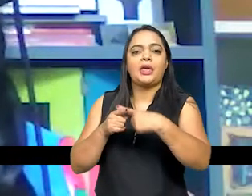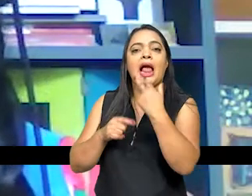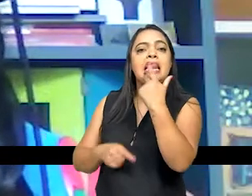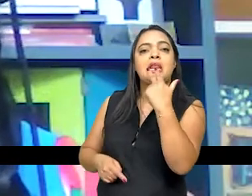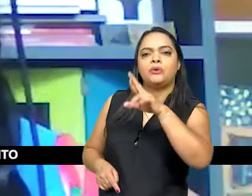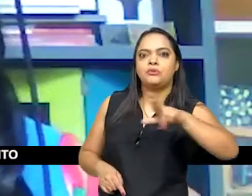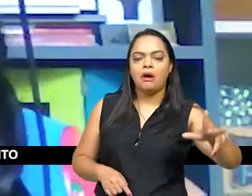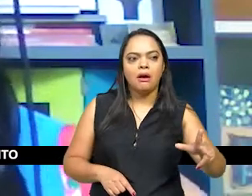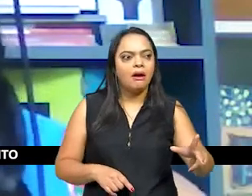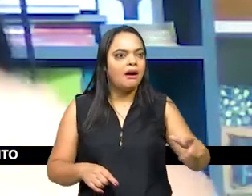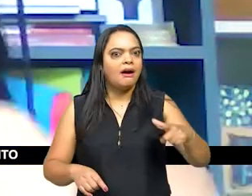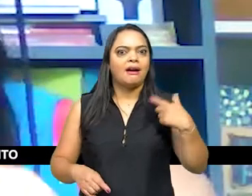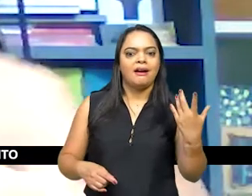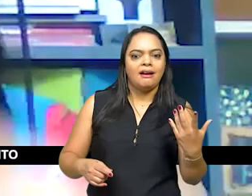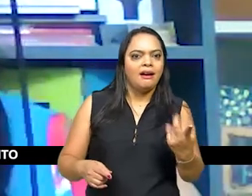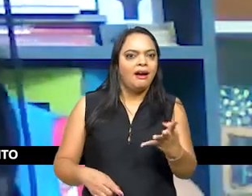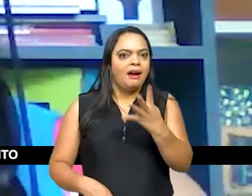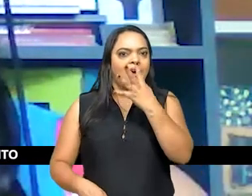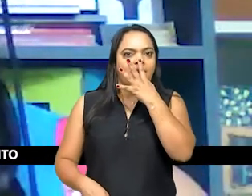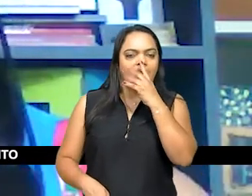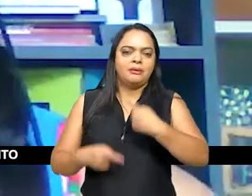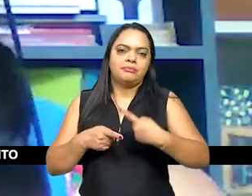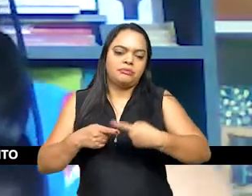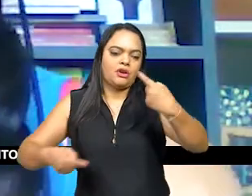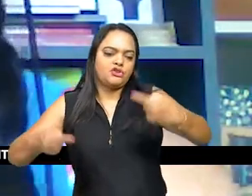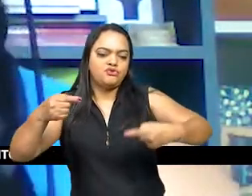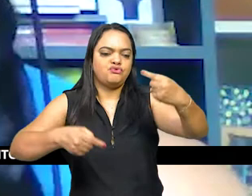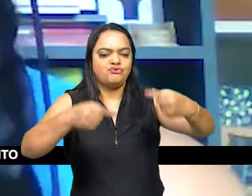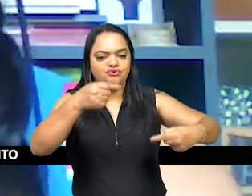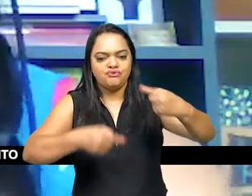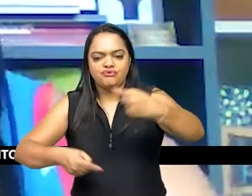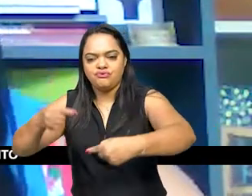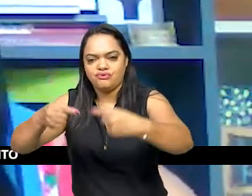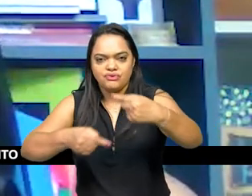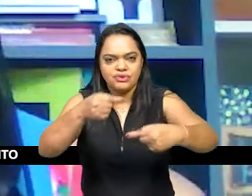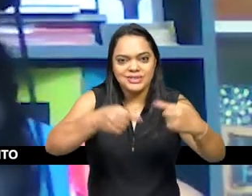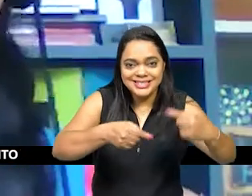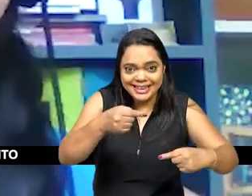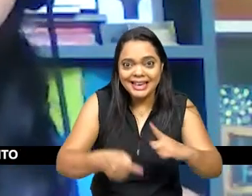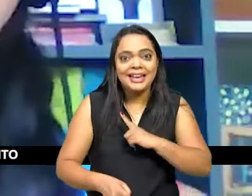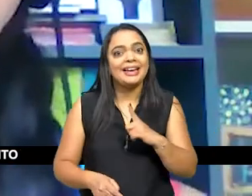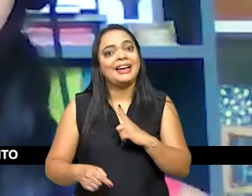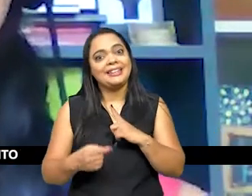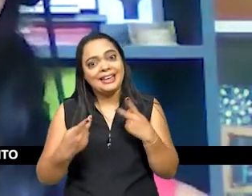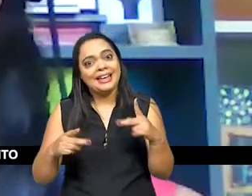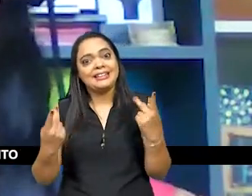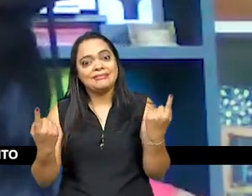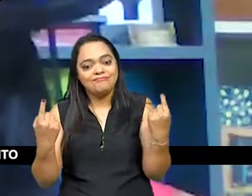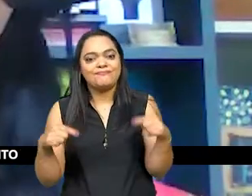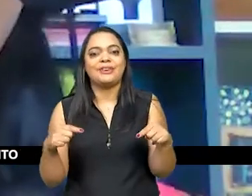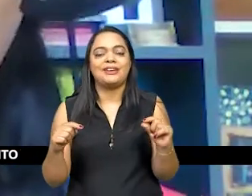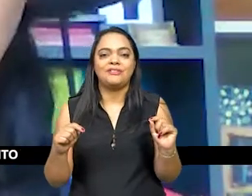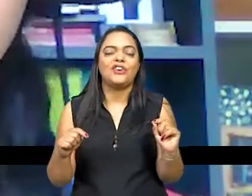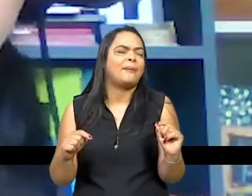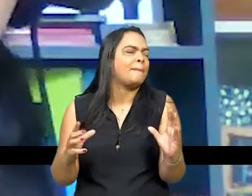traz esses assuntos para discutir, essas fontes, a gente se depara com esse tipo de coisa. E foi